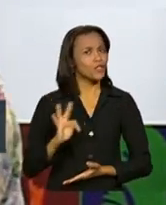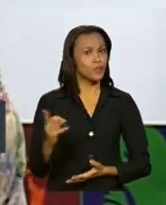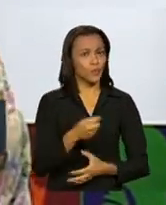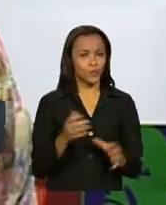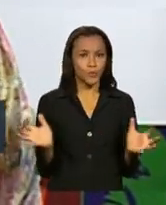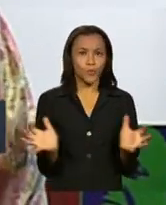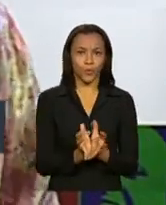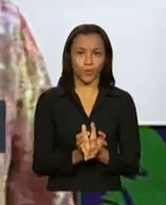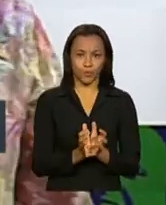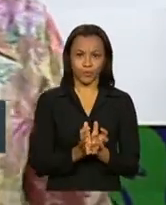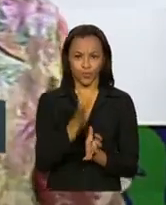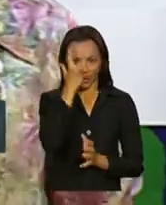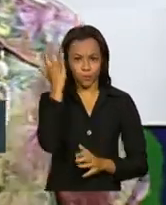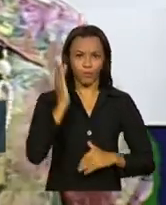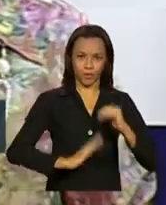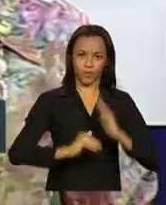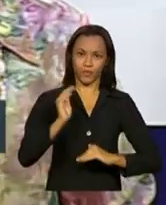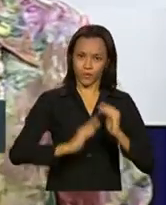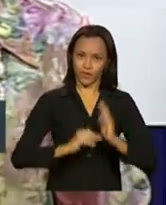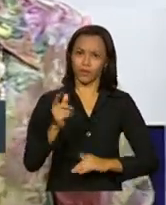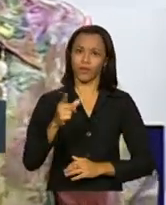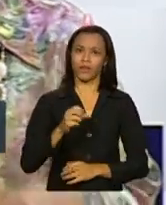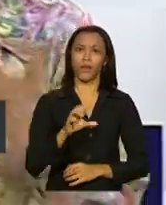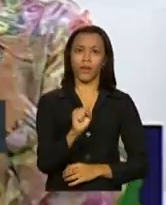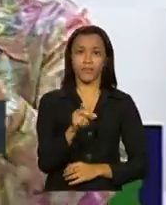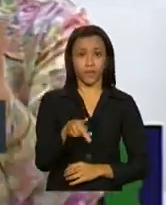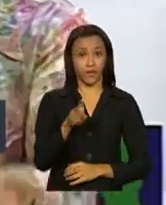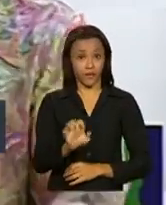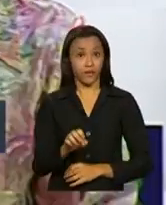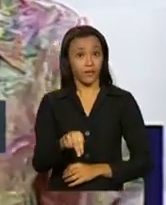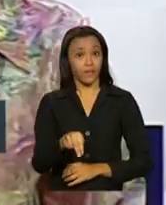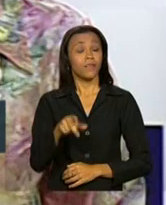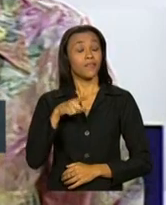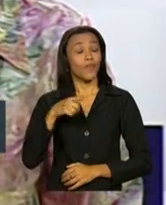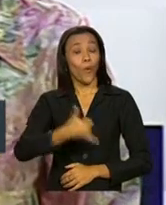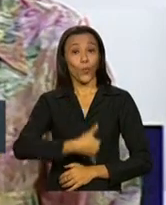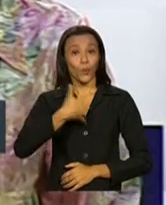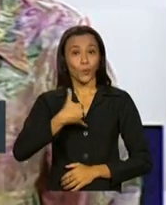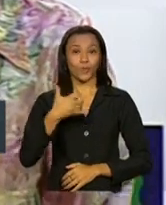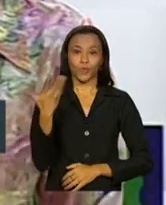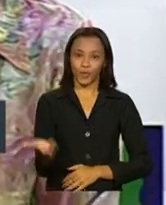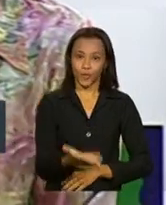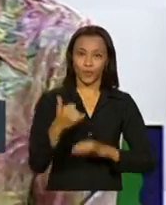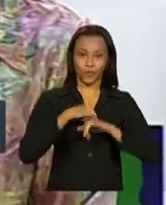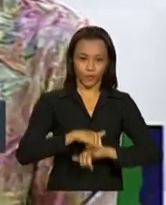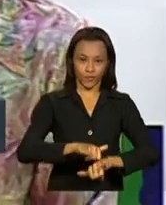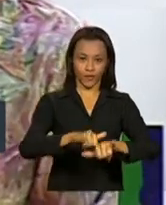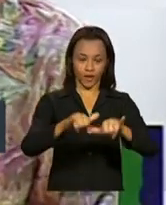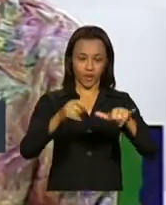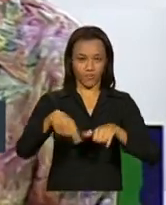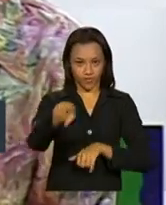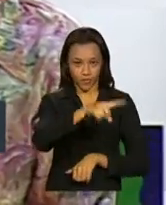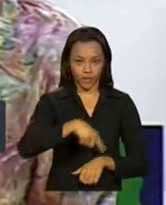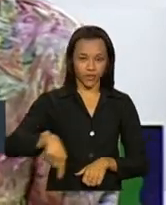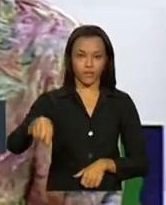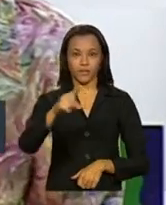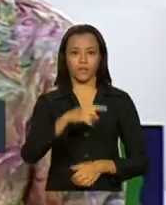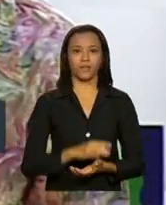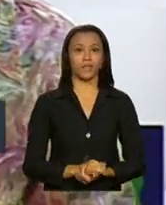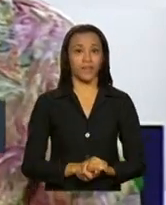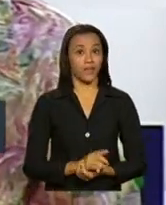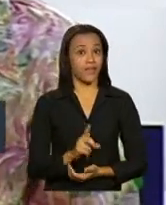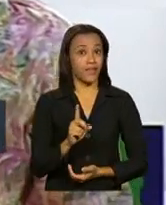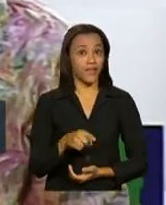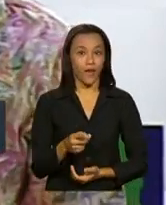SPM tem muita muito orgulho de comunicar isso aqui não é para vocês e é em